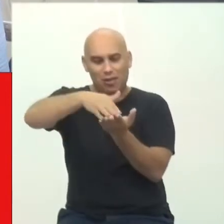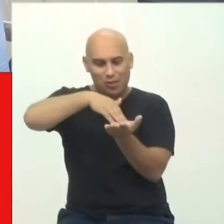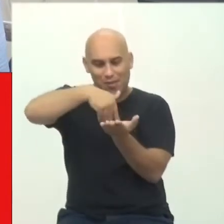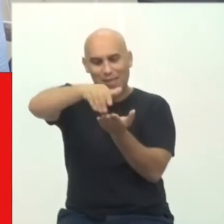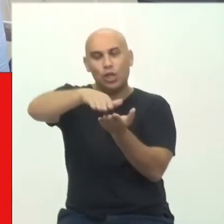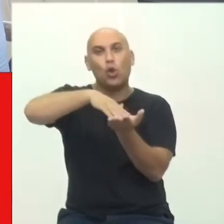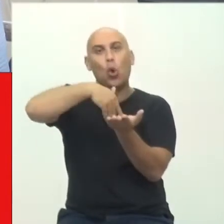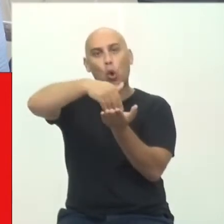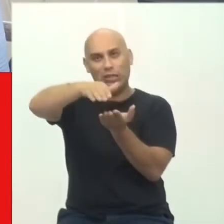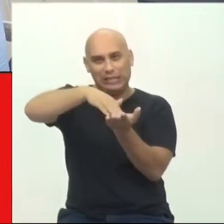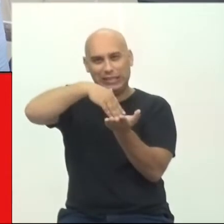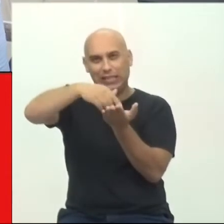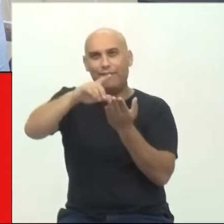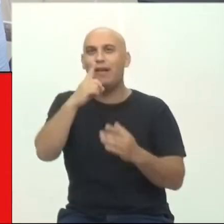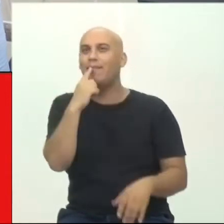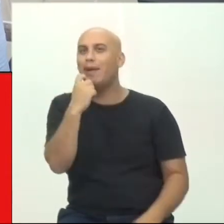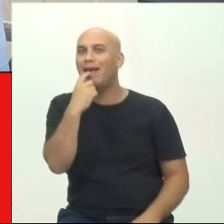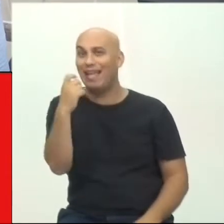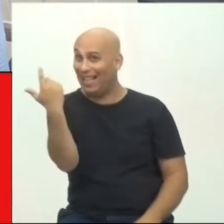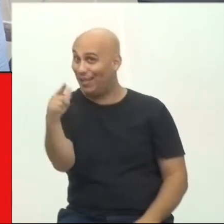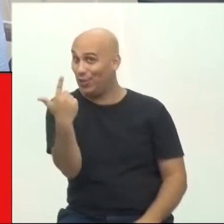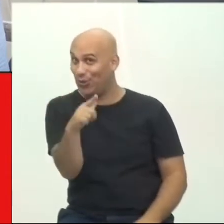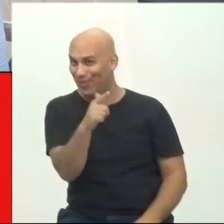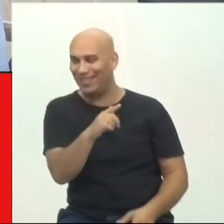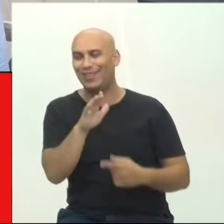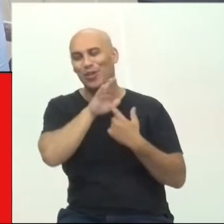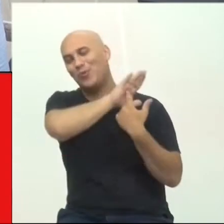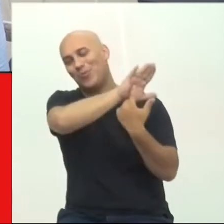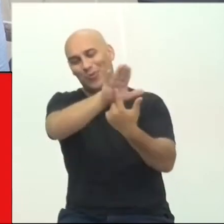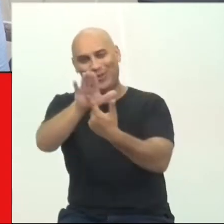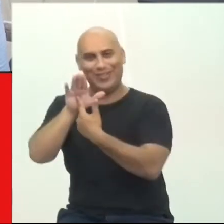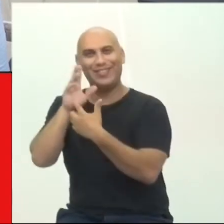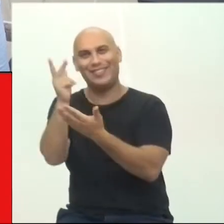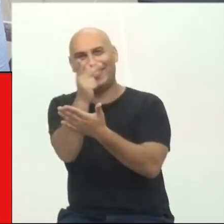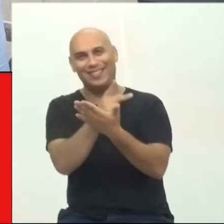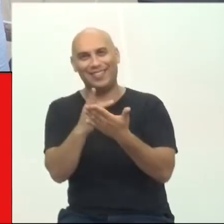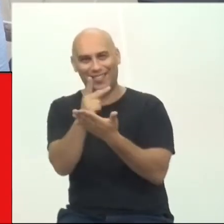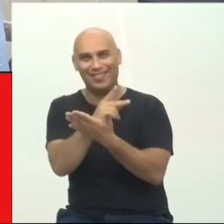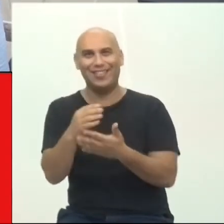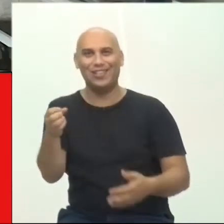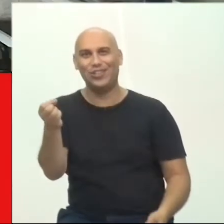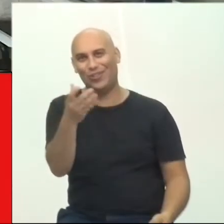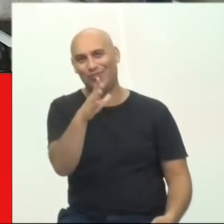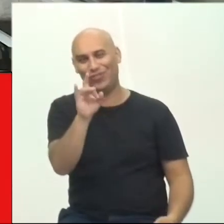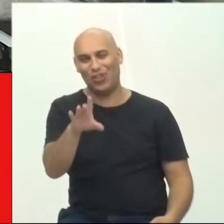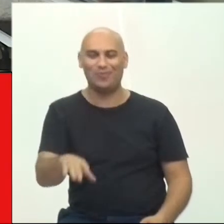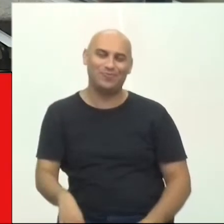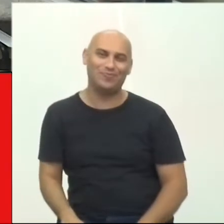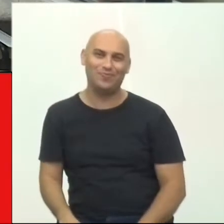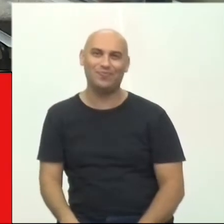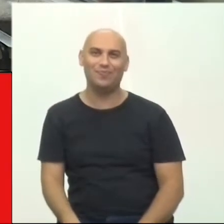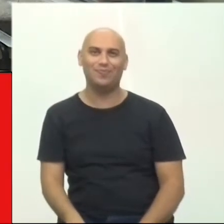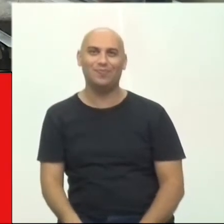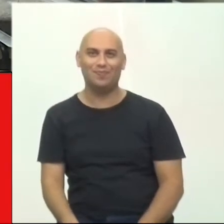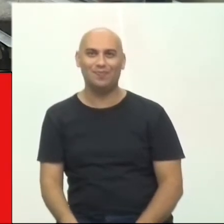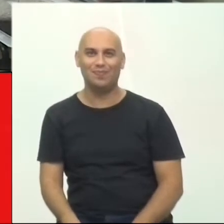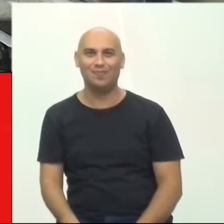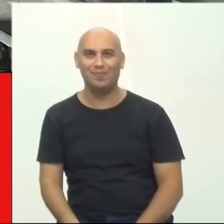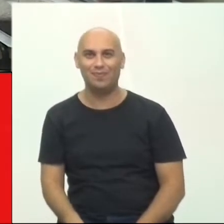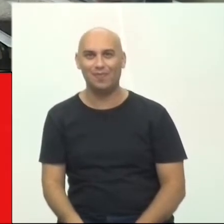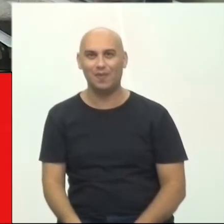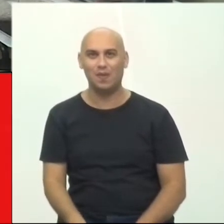né? Como vocês mostraram ali no desenho. Só para... Vereador Arleu?